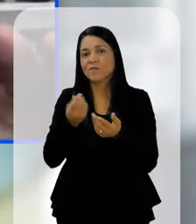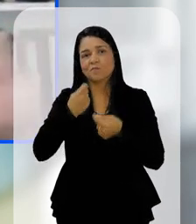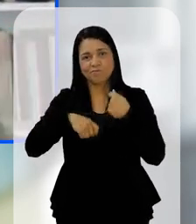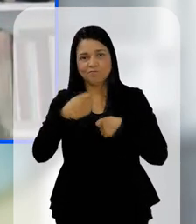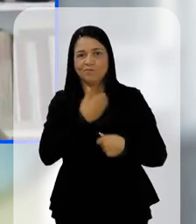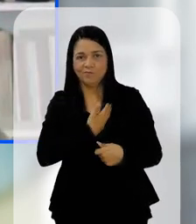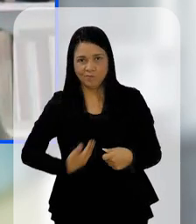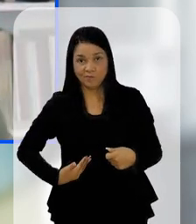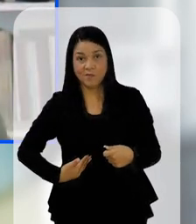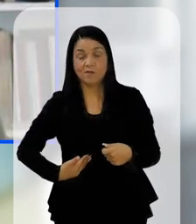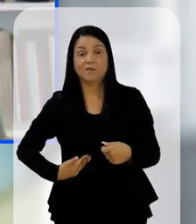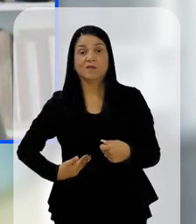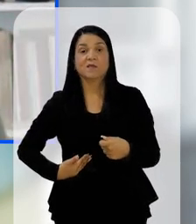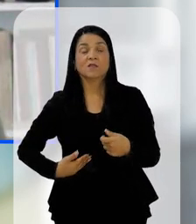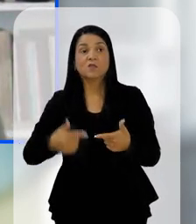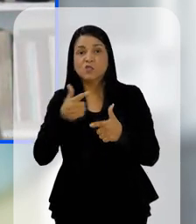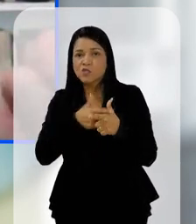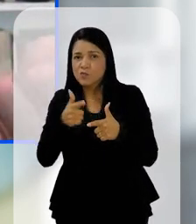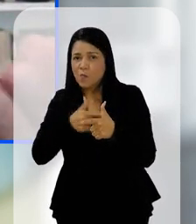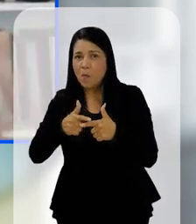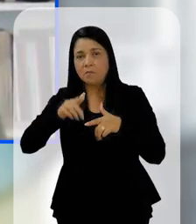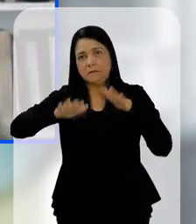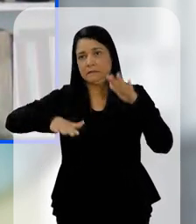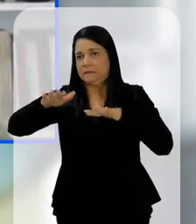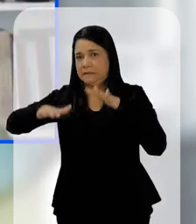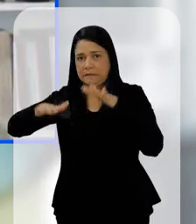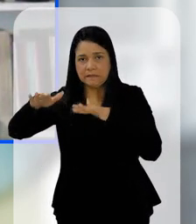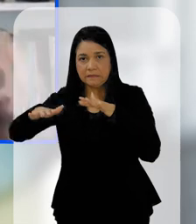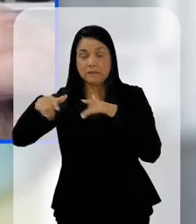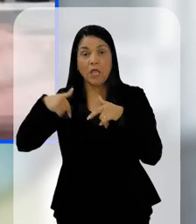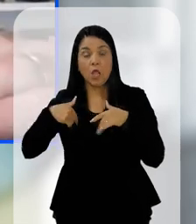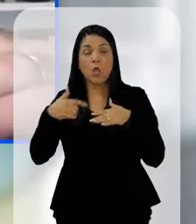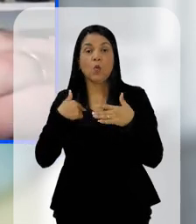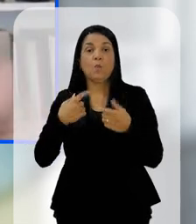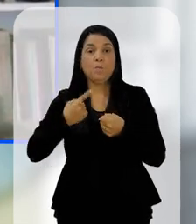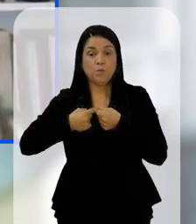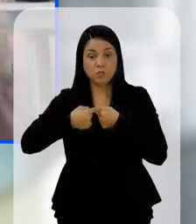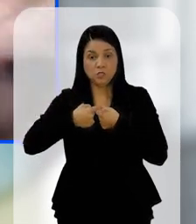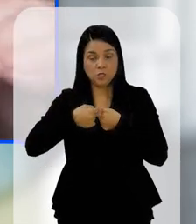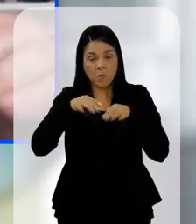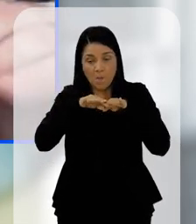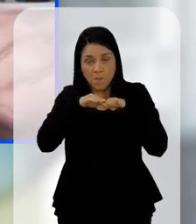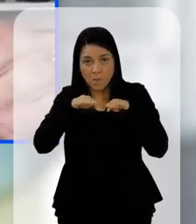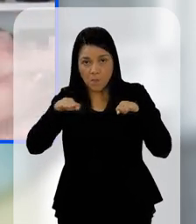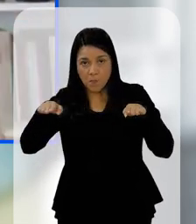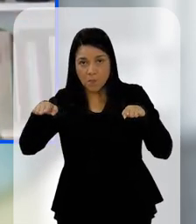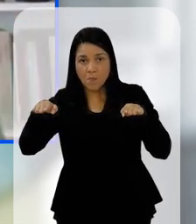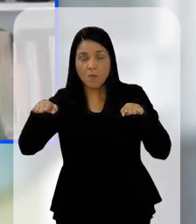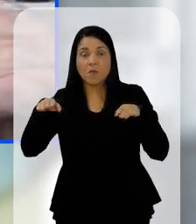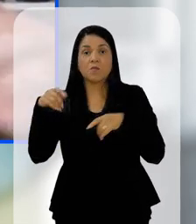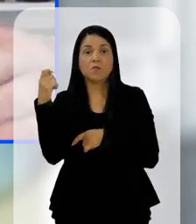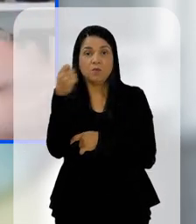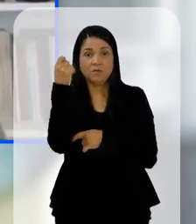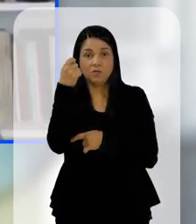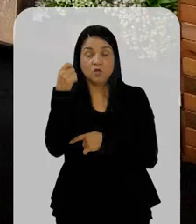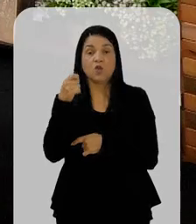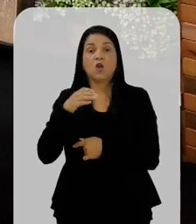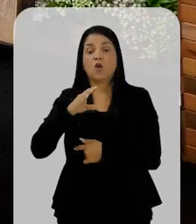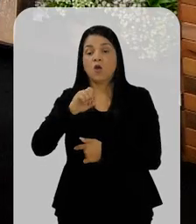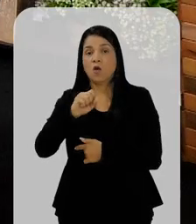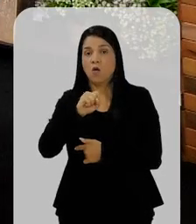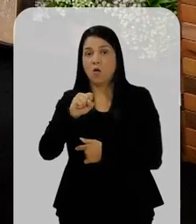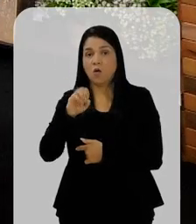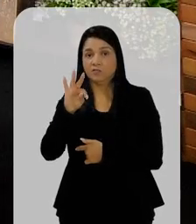situações variam. Eu estou num município que está na planície, no litoral do Rio Grande do Sul, na chamada Costa